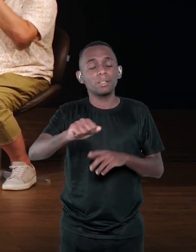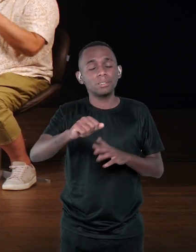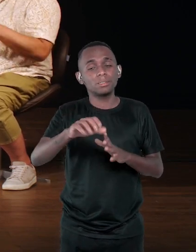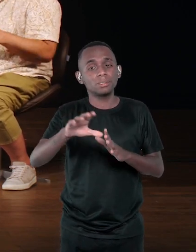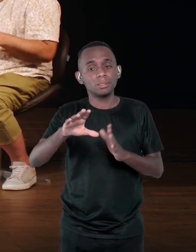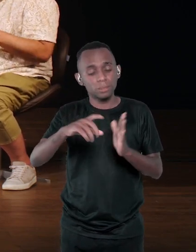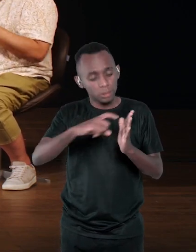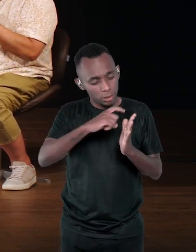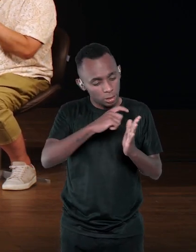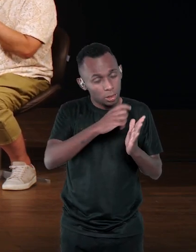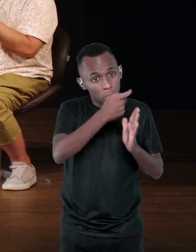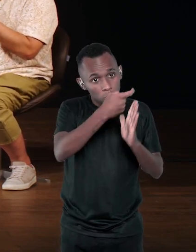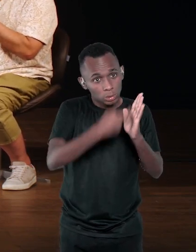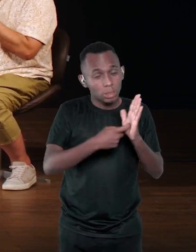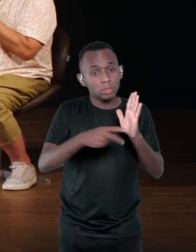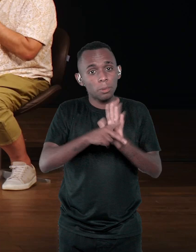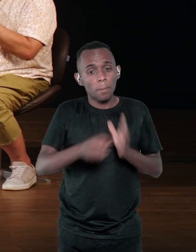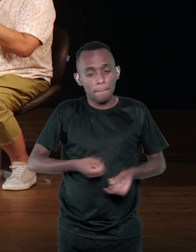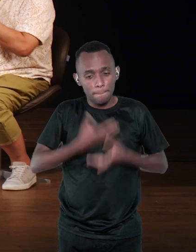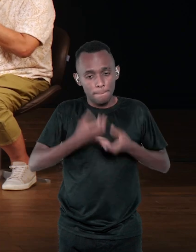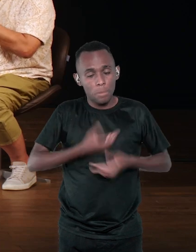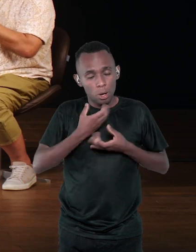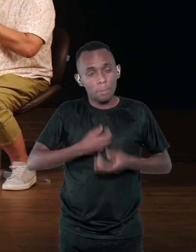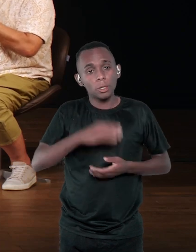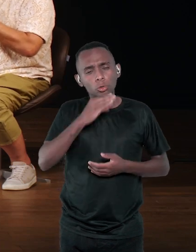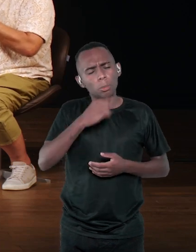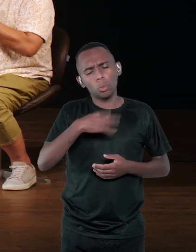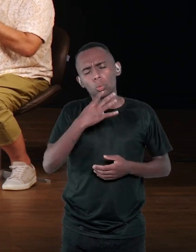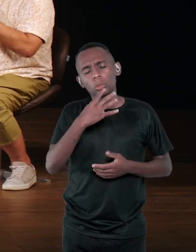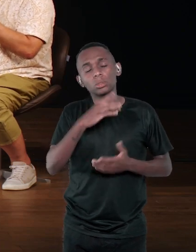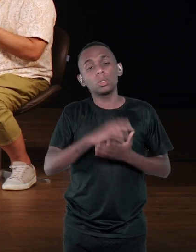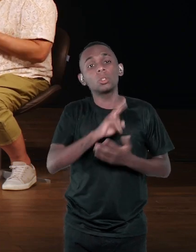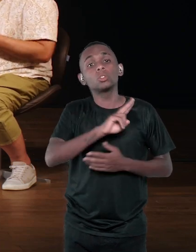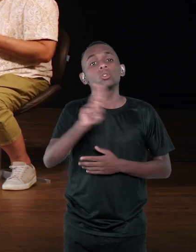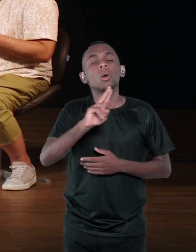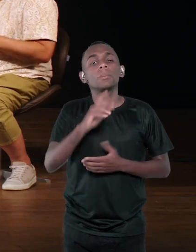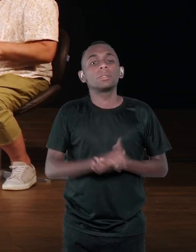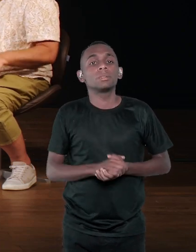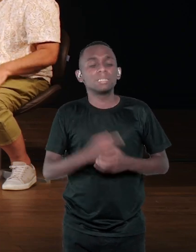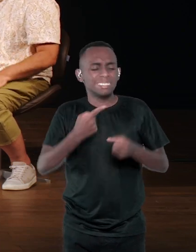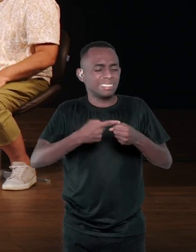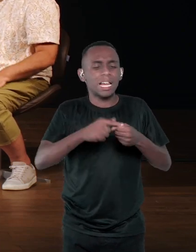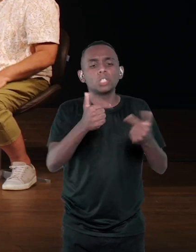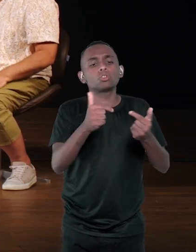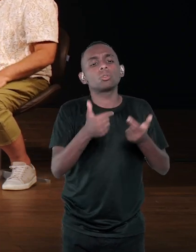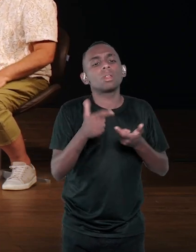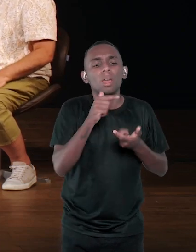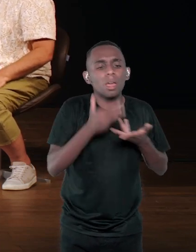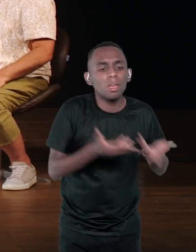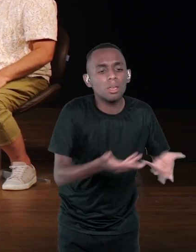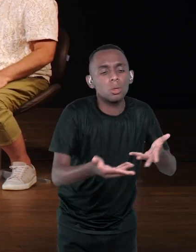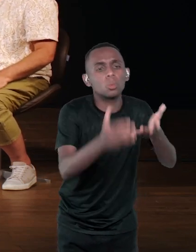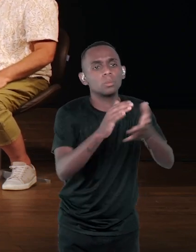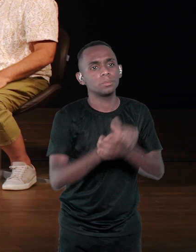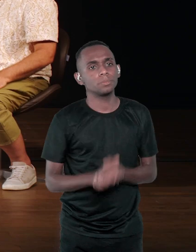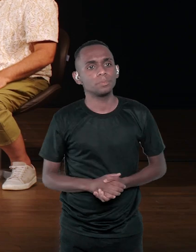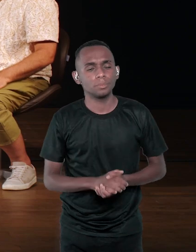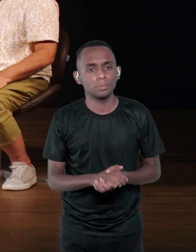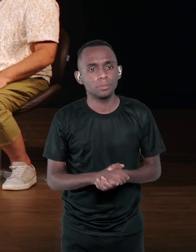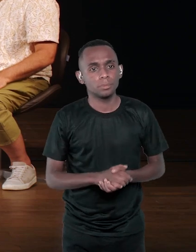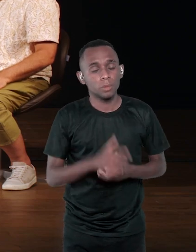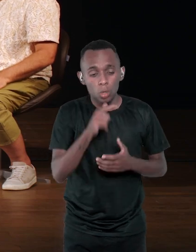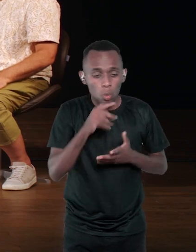do Drummond que eu não conhecia. Silvana consulta o poema no celular. Chama-se Cidade Sem Rio. O